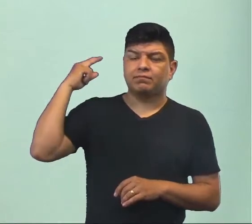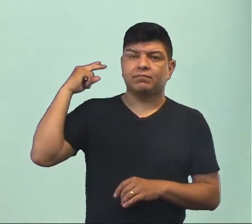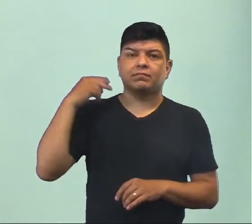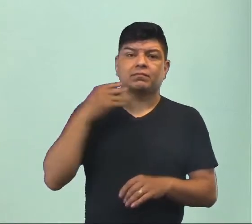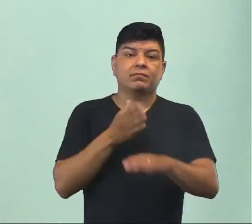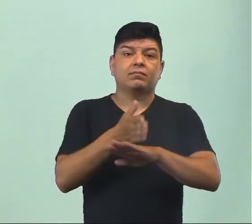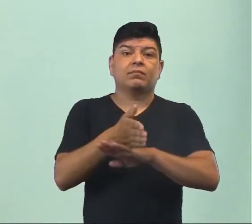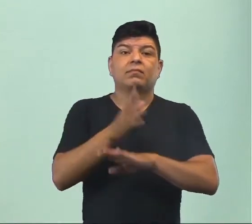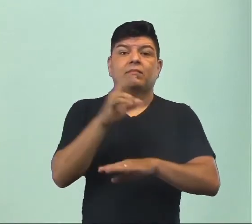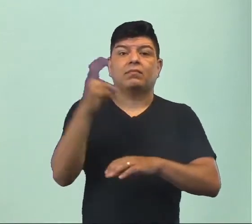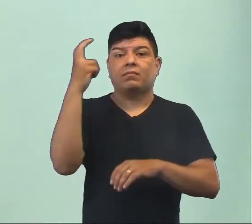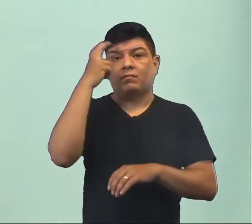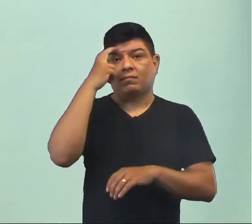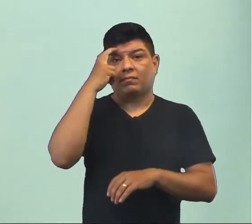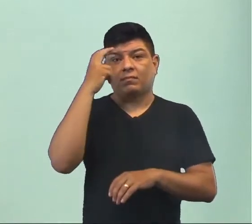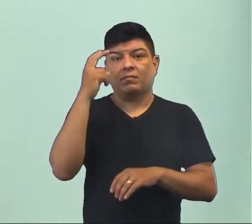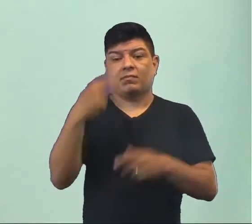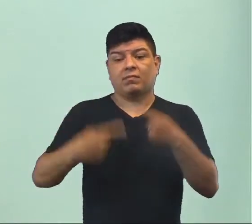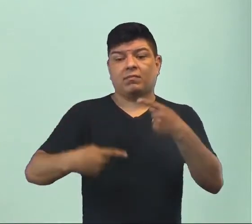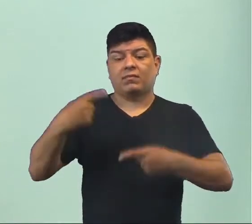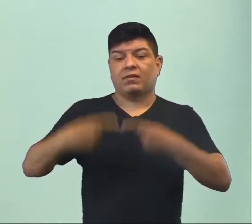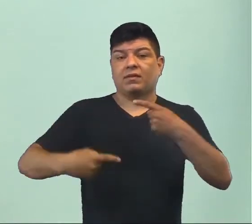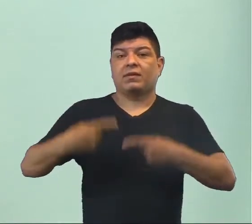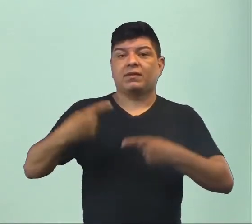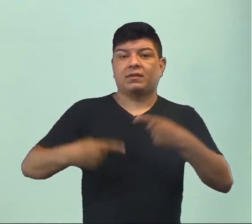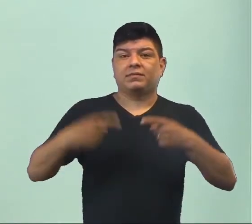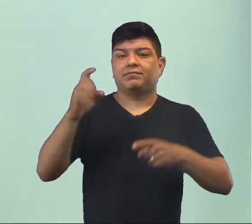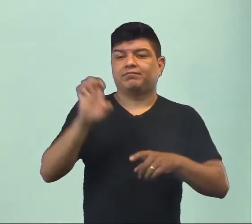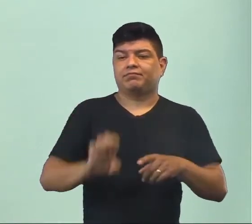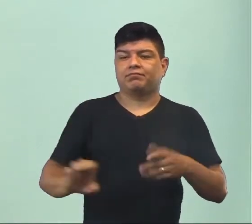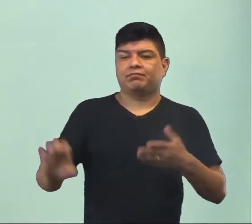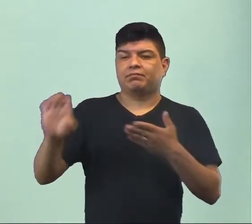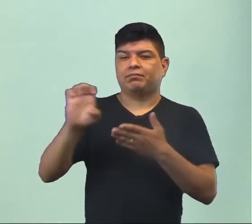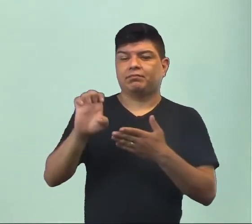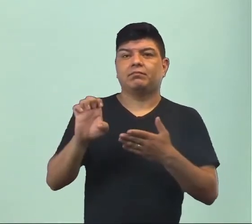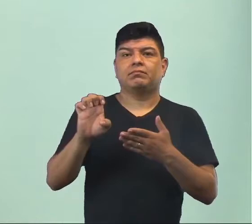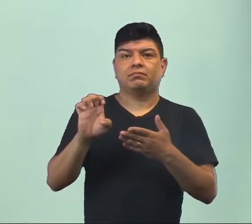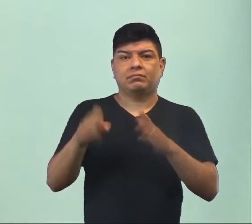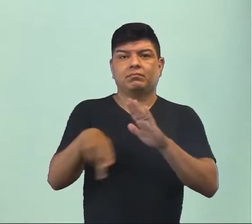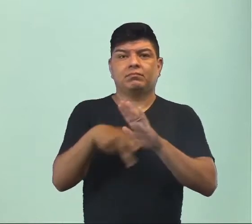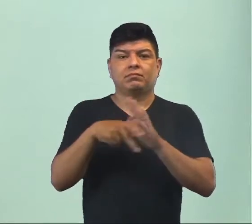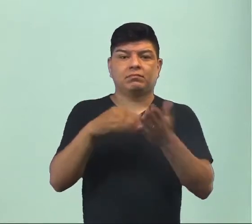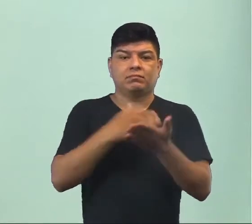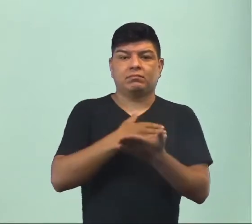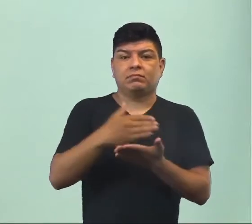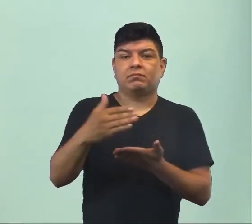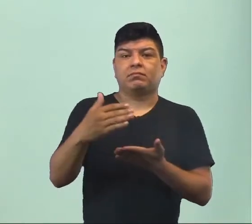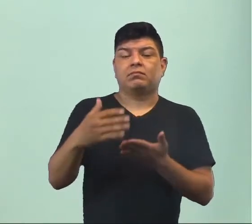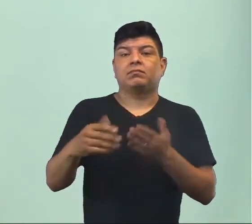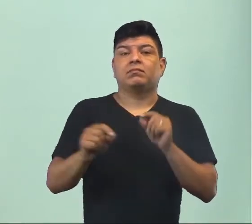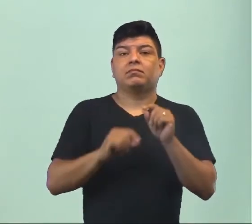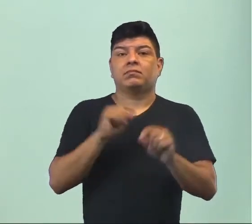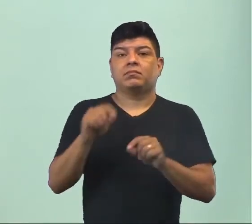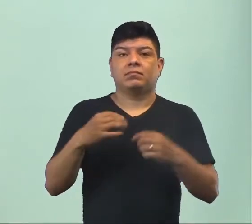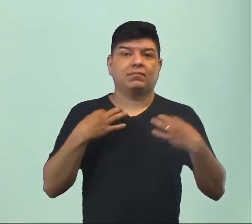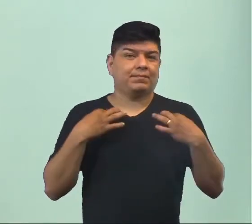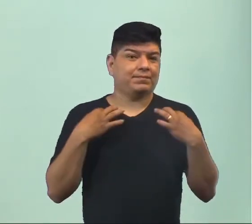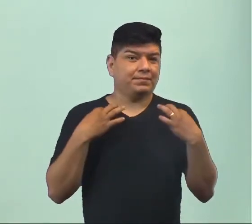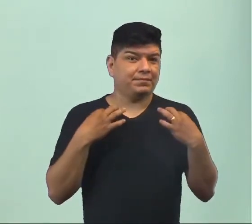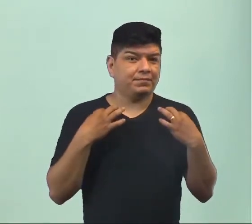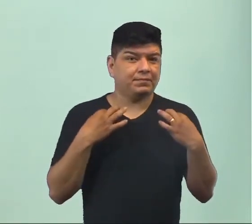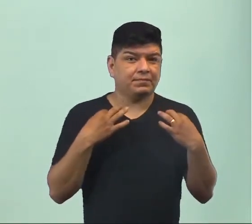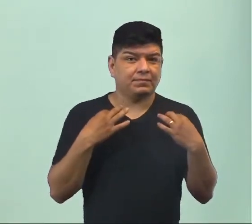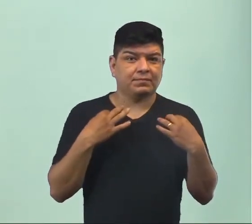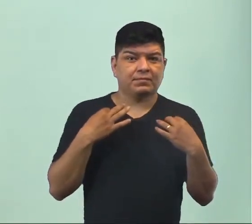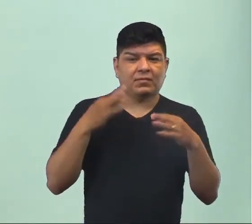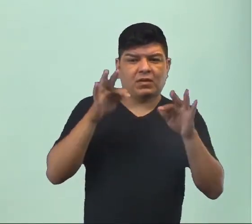uma cultura, uma política extremamente eurocêntrica. Começando, por exemplo, pelo Código de Vestimentas, né?